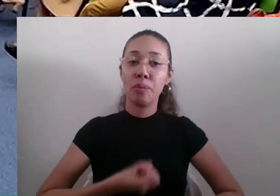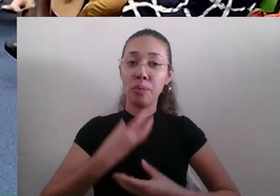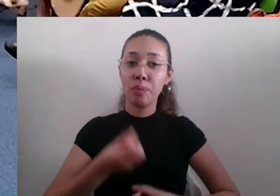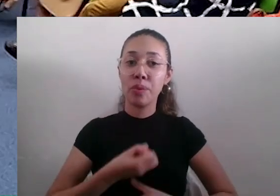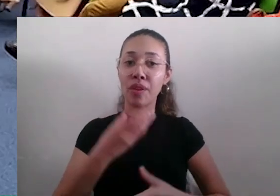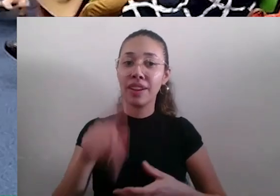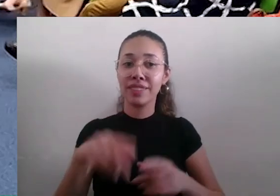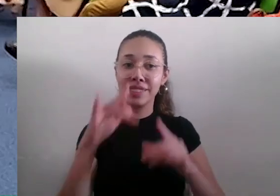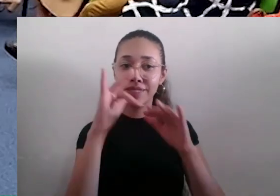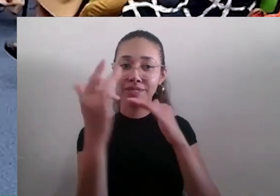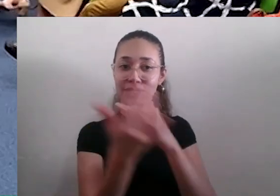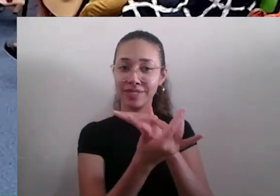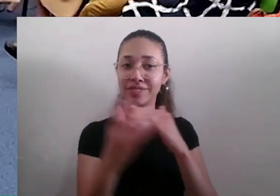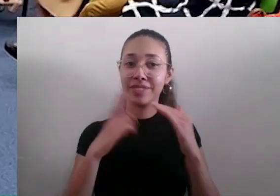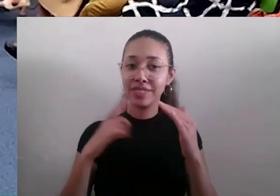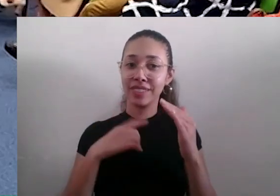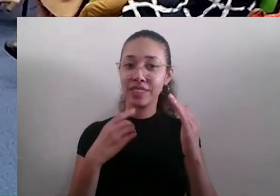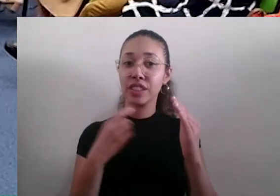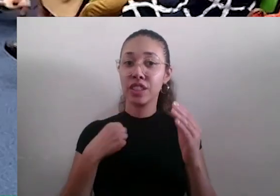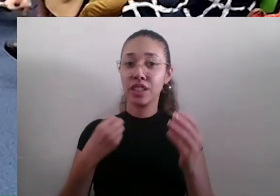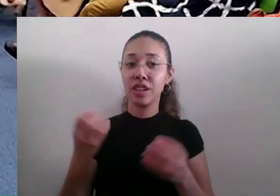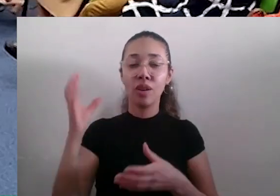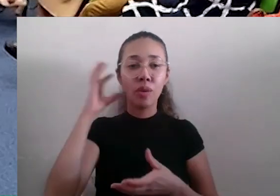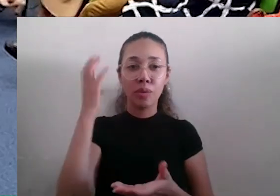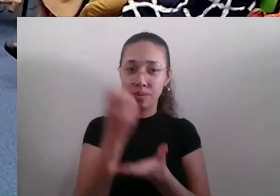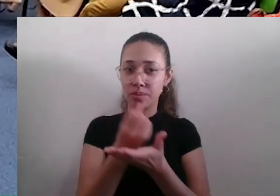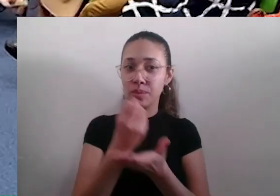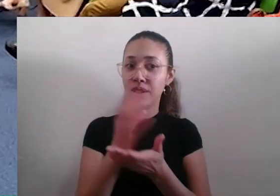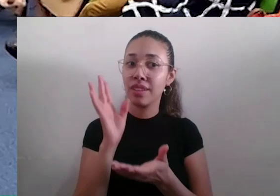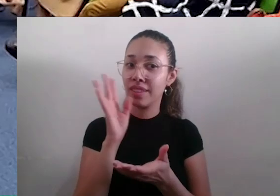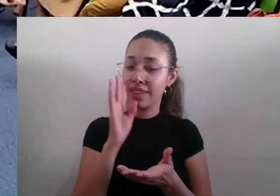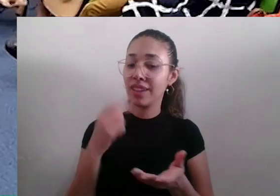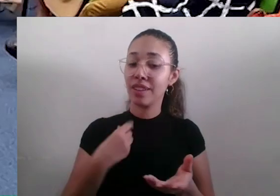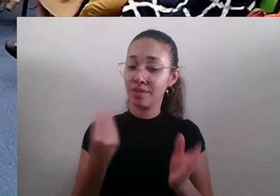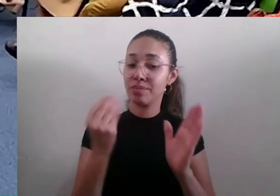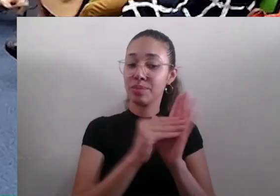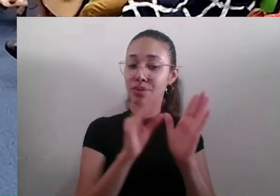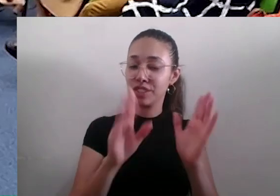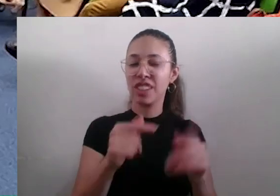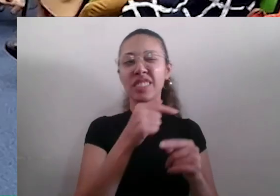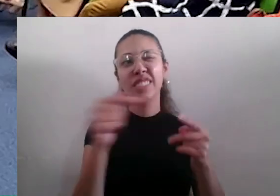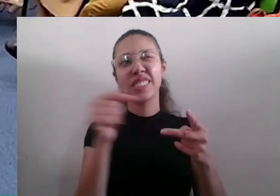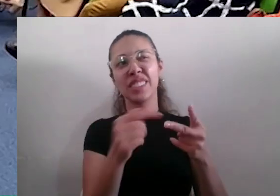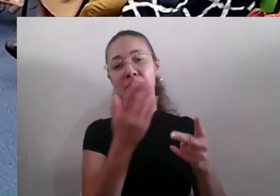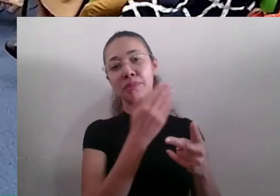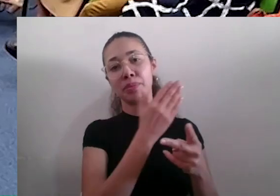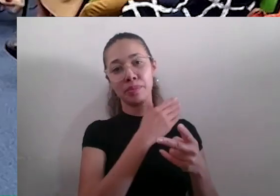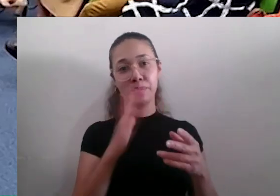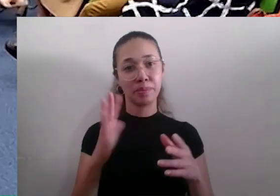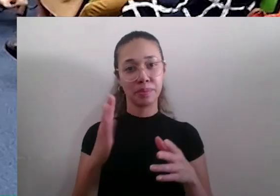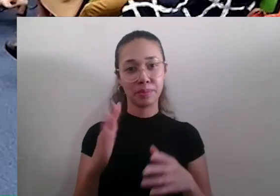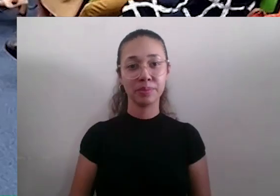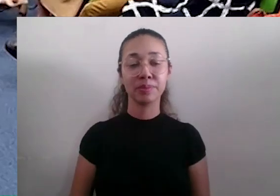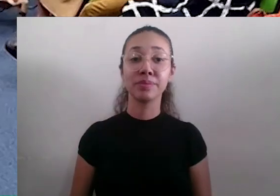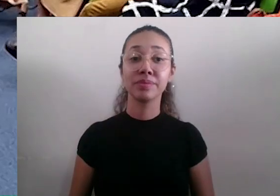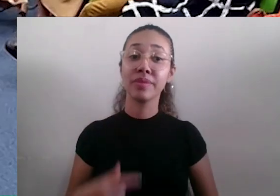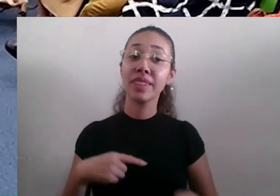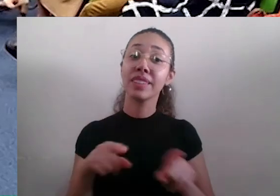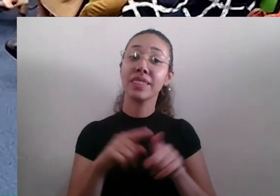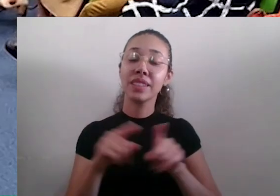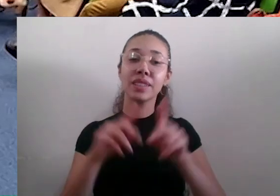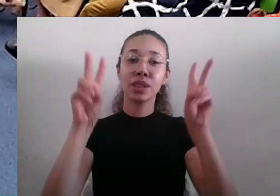lá é tem duas três semanas mais ou menos maravilhosa his é então é essa acho que levantar um pouco a discussão de